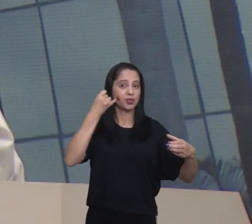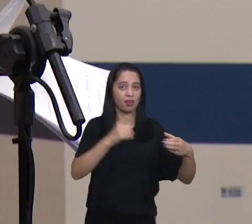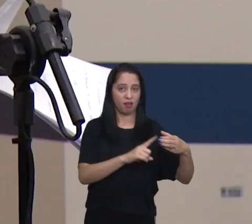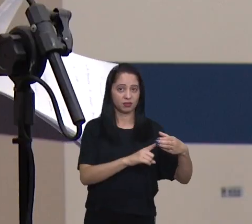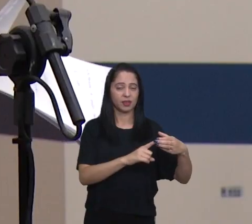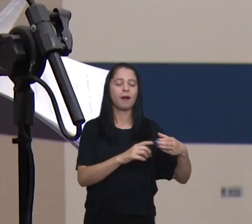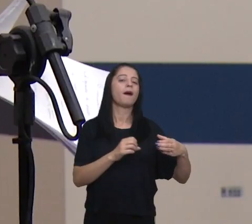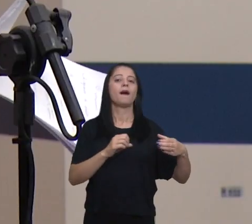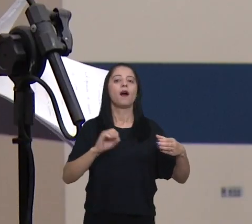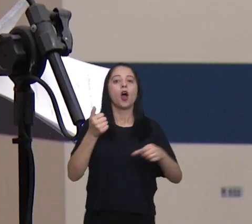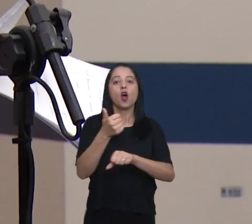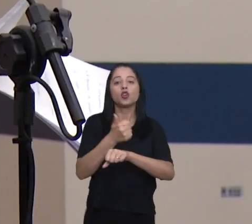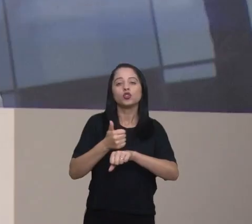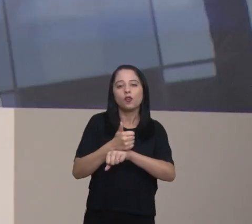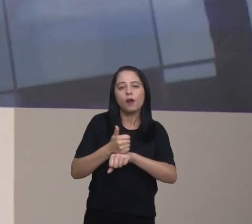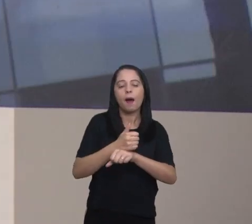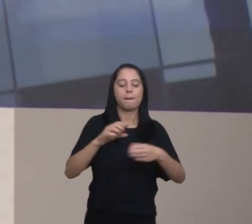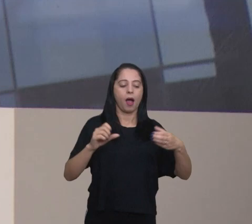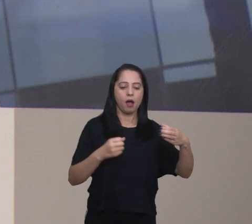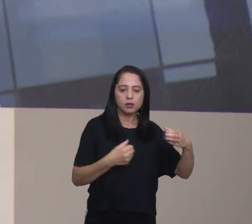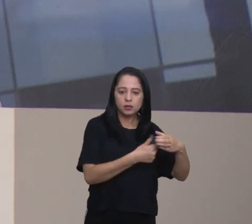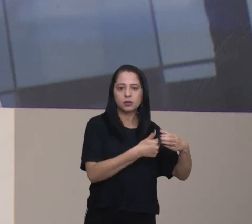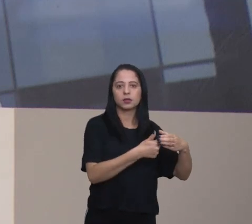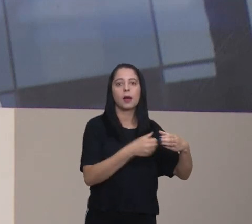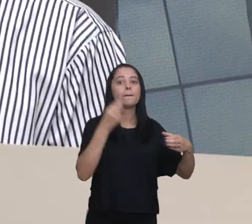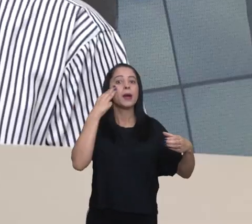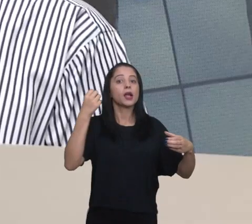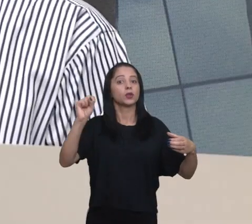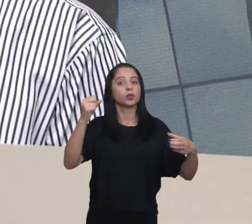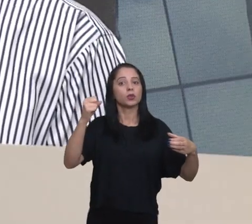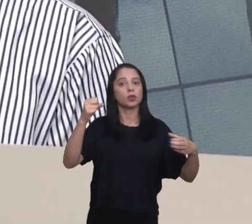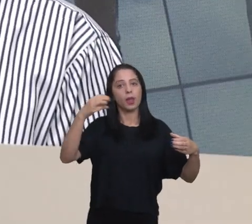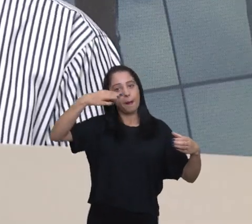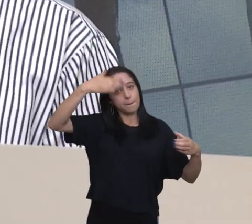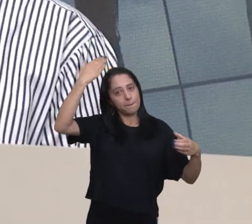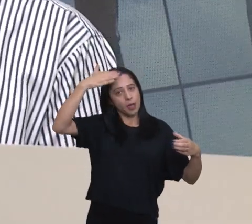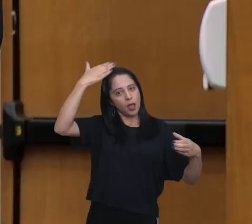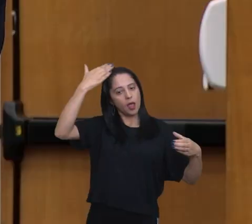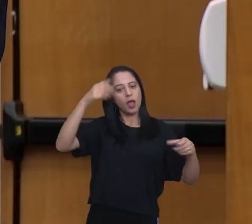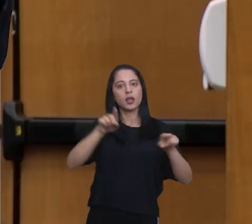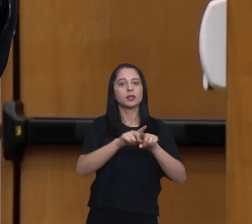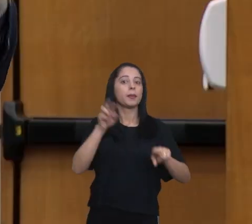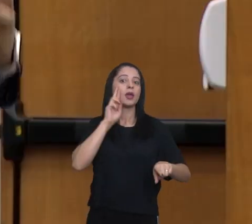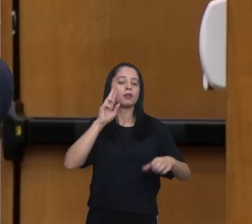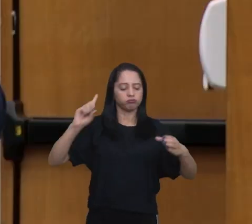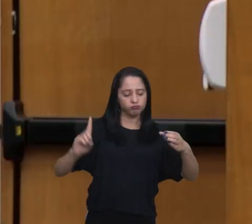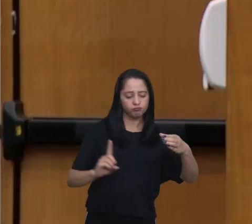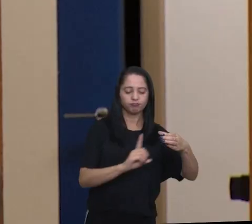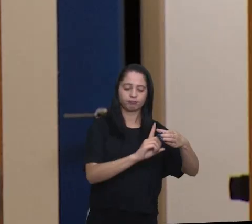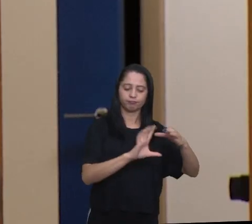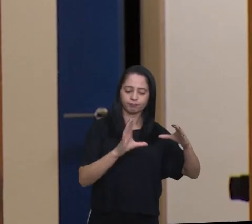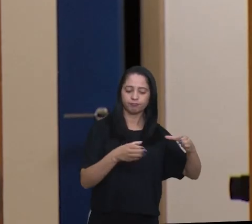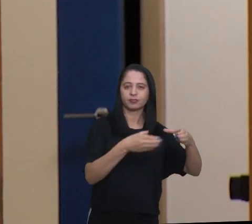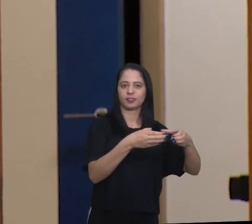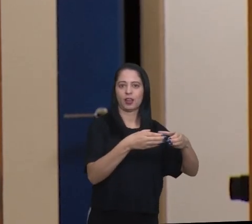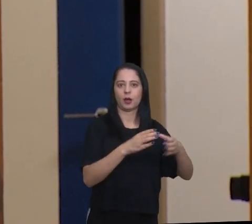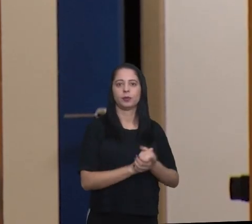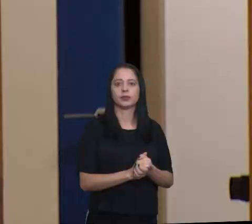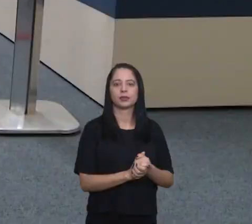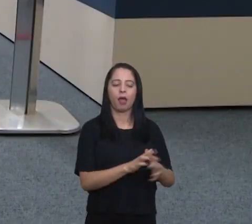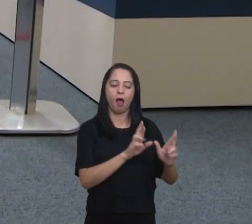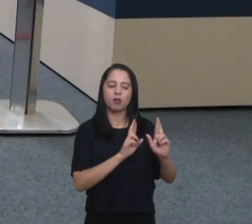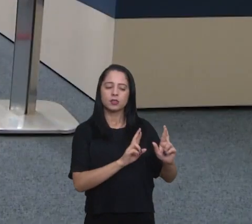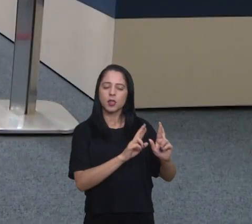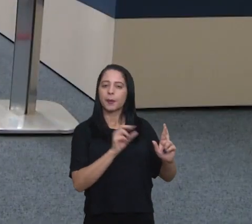Petiti, Juliana Fraga, Júnior da Farmácia, Marcão da Academia, Milton Vieira Filho e Renato